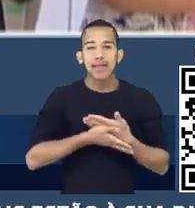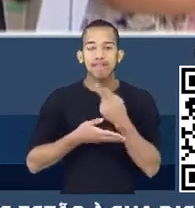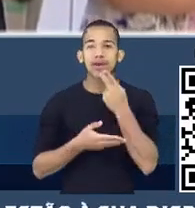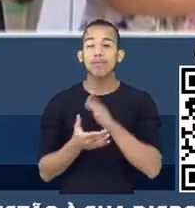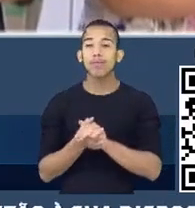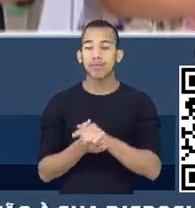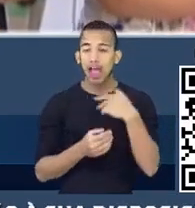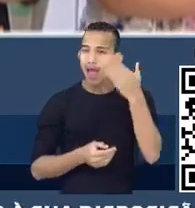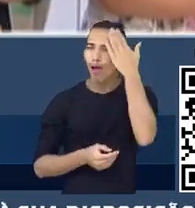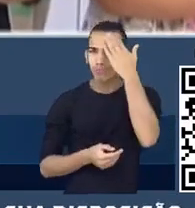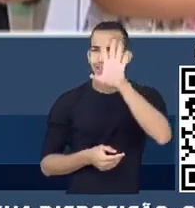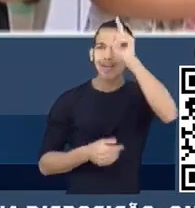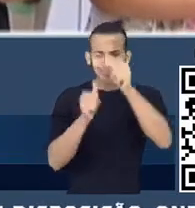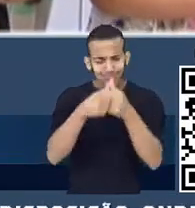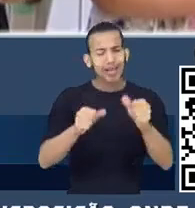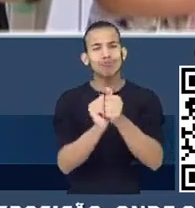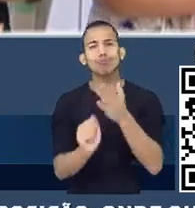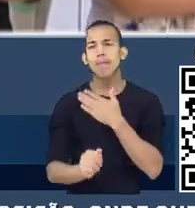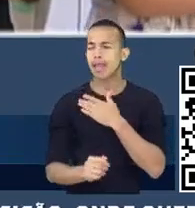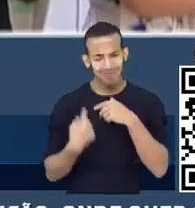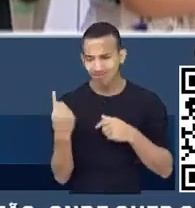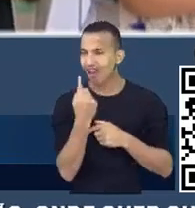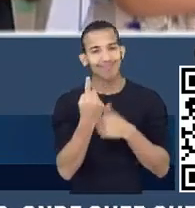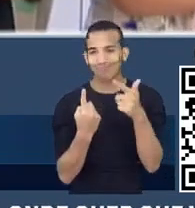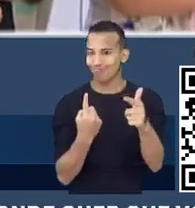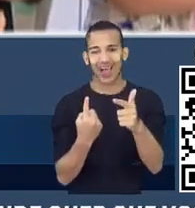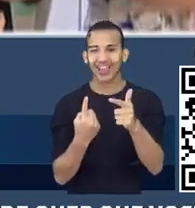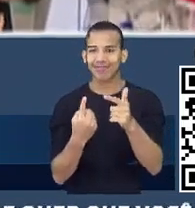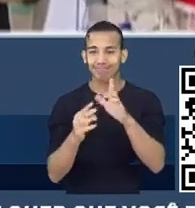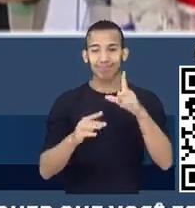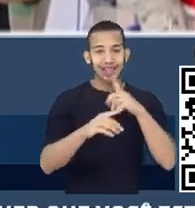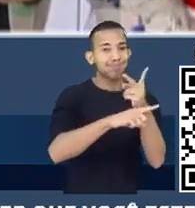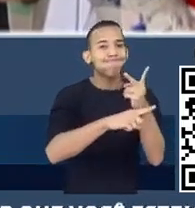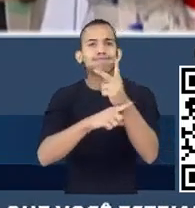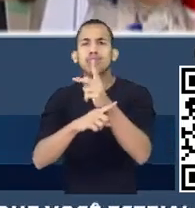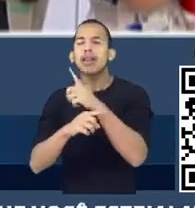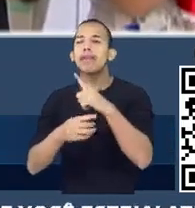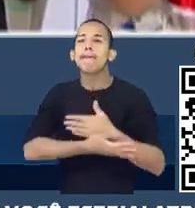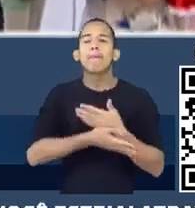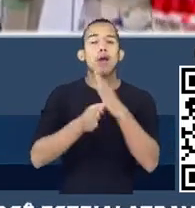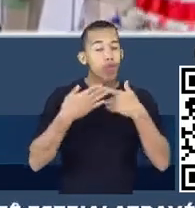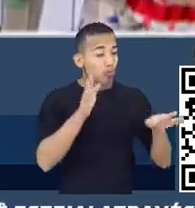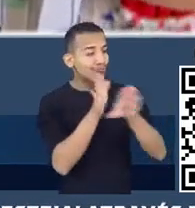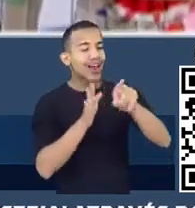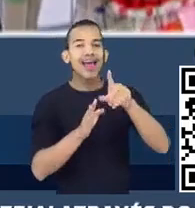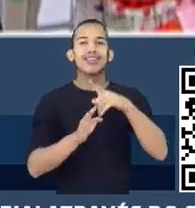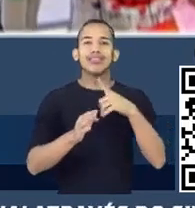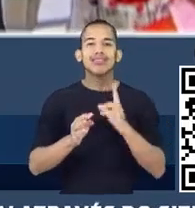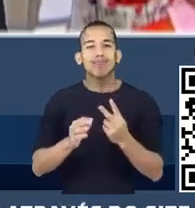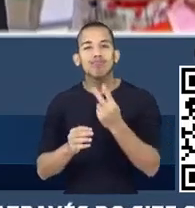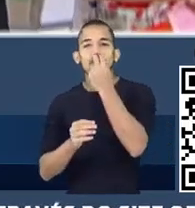sei que o Senhor está aqui comigo. A gente não está só. E aí, eu fui atrás da menina. Quando eu cheguei lá, eles tinham entubado a